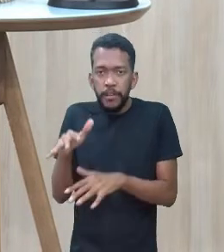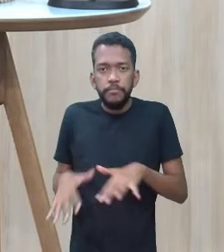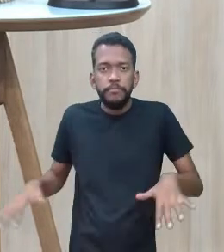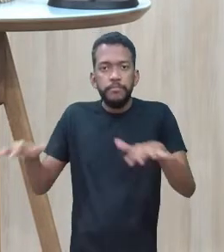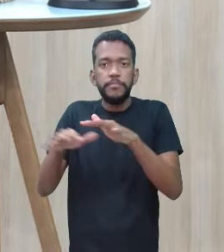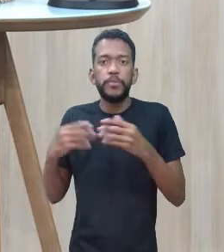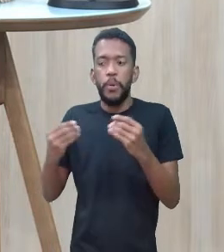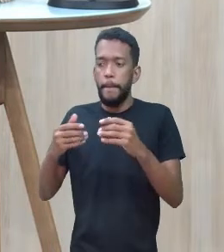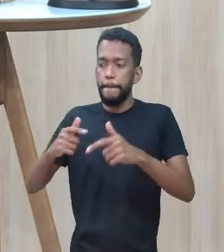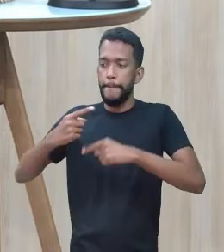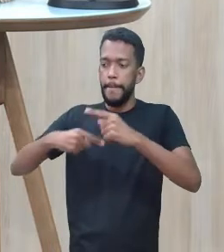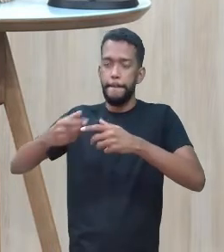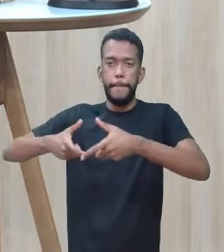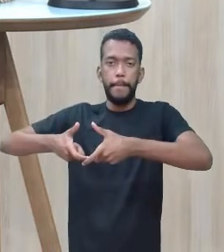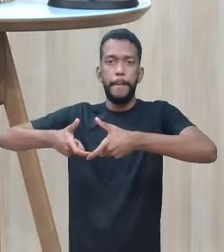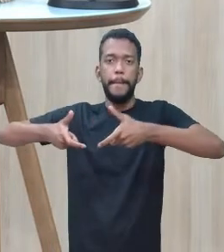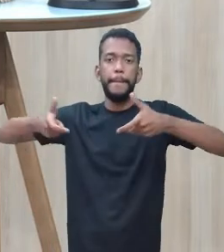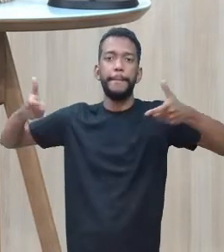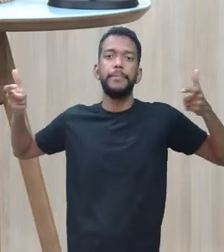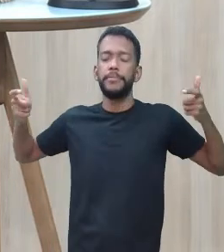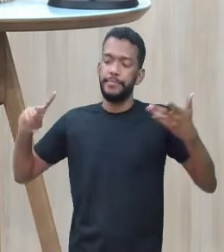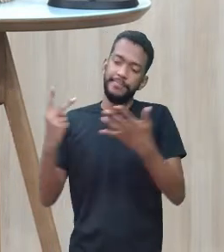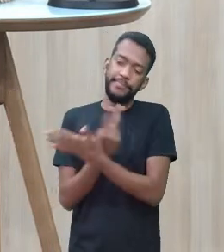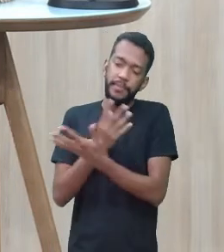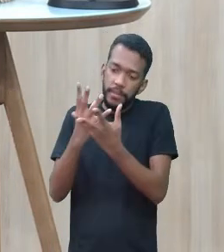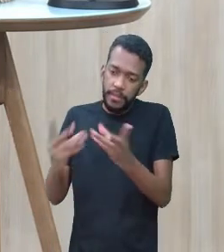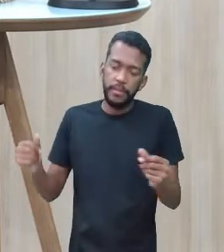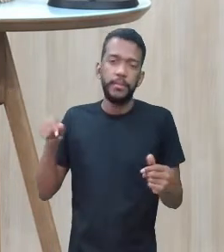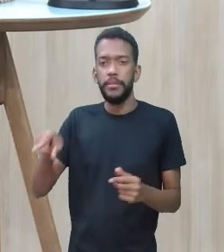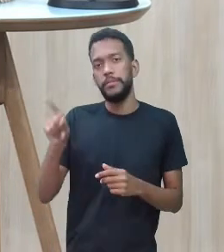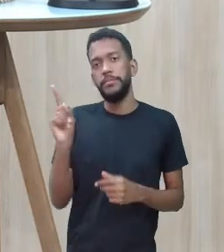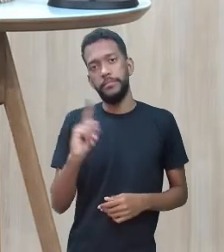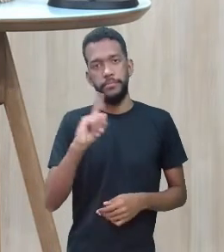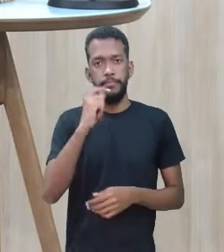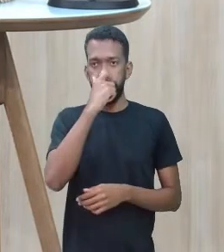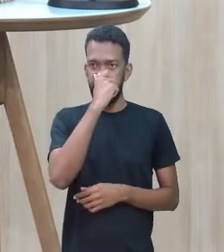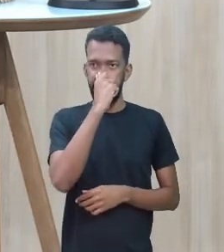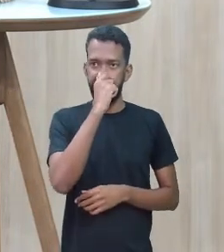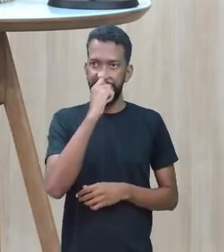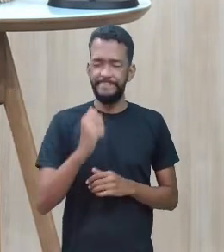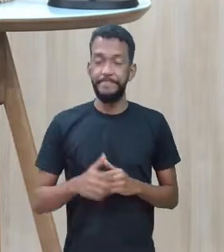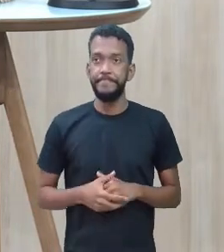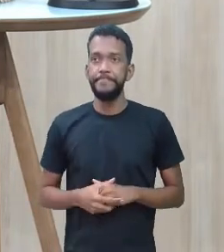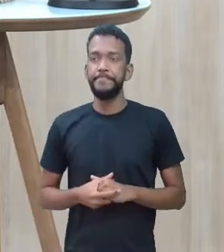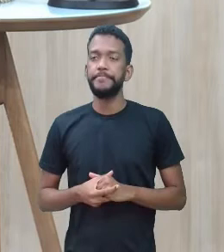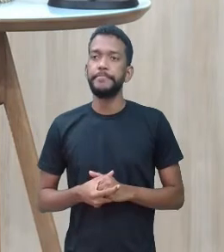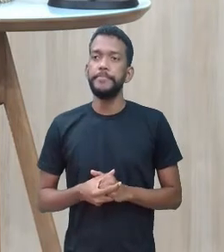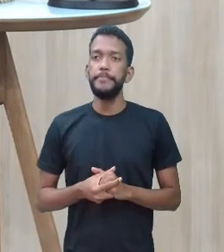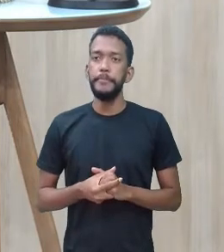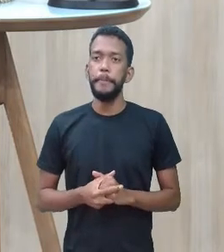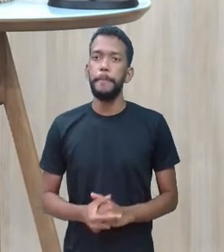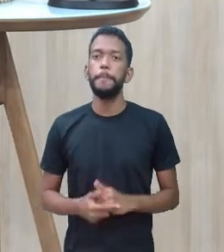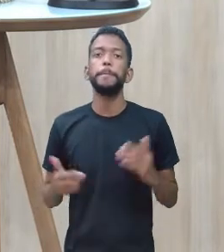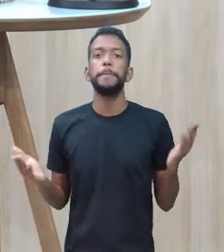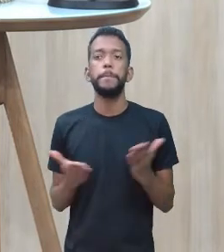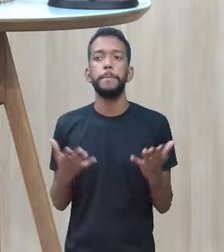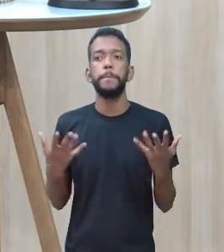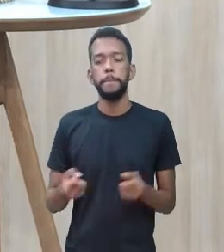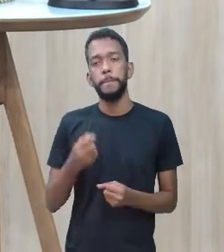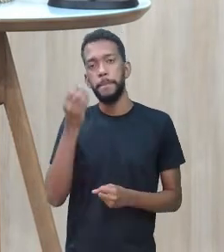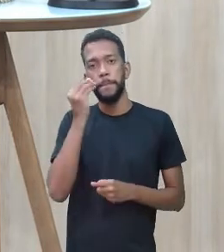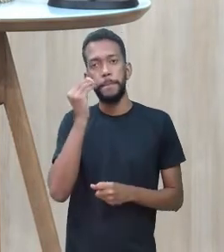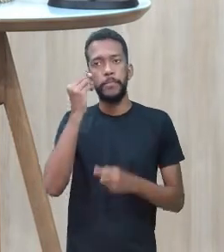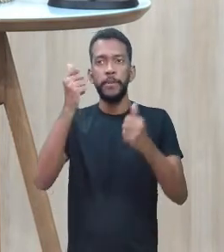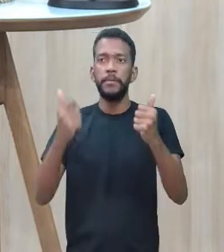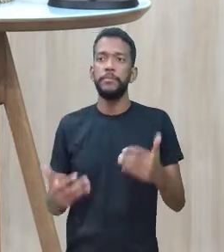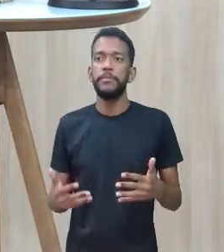promover a reprodução para que não ocorra a extinção de determinadas espécies. Mas a gente falar